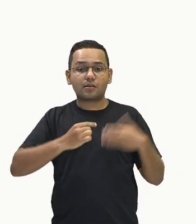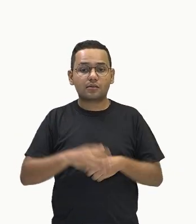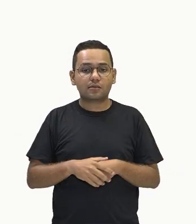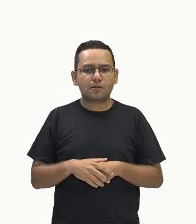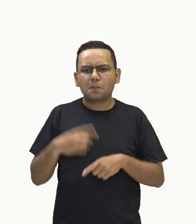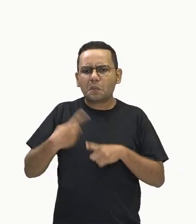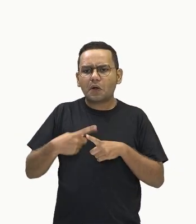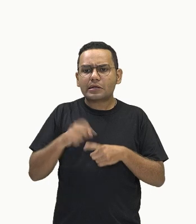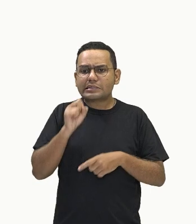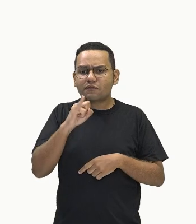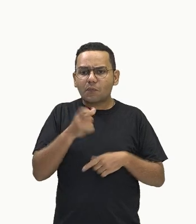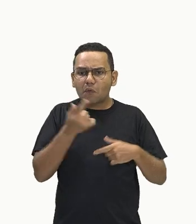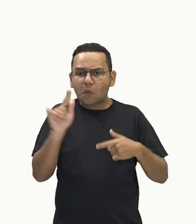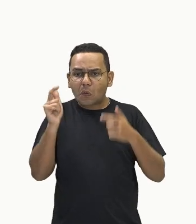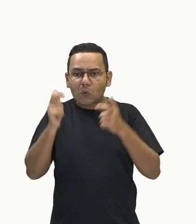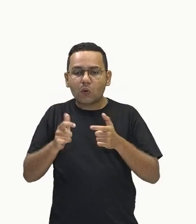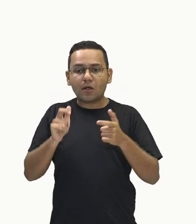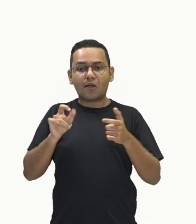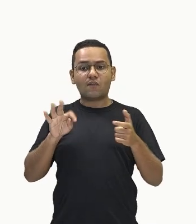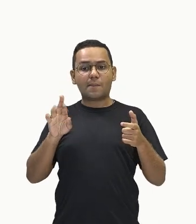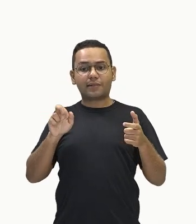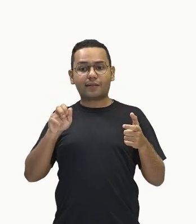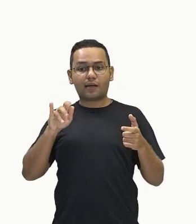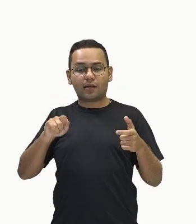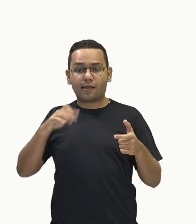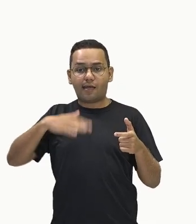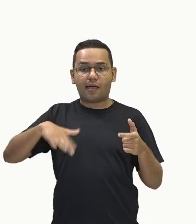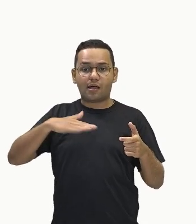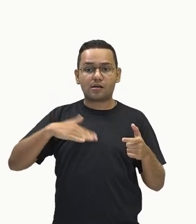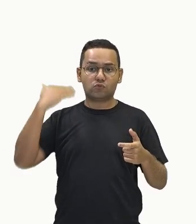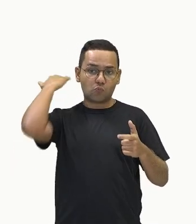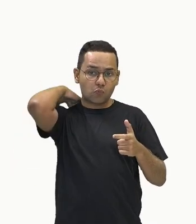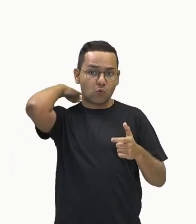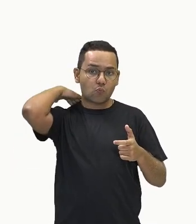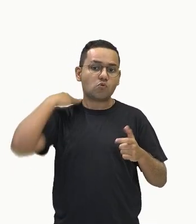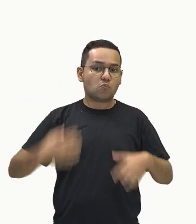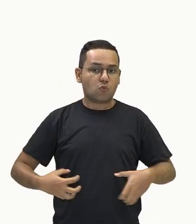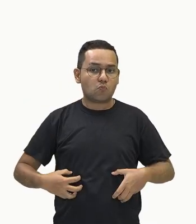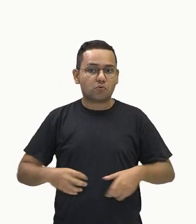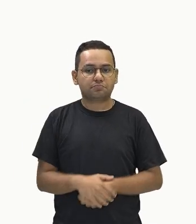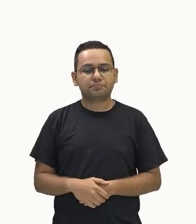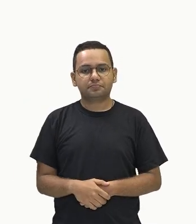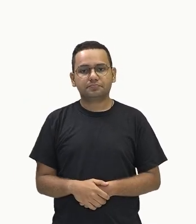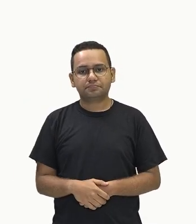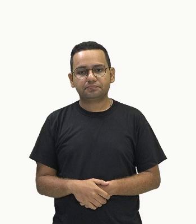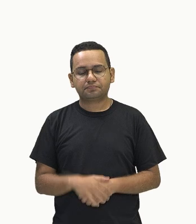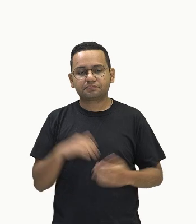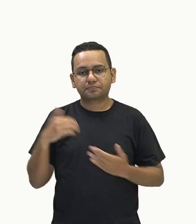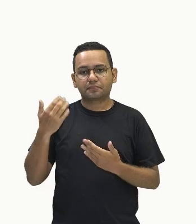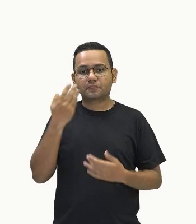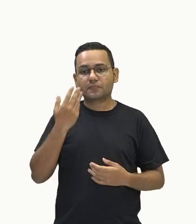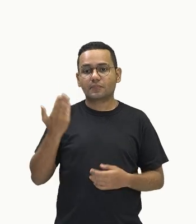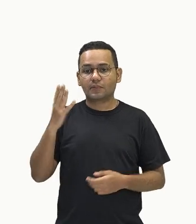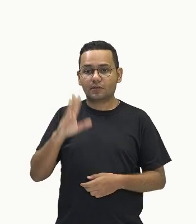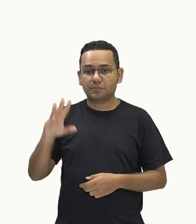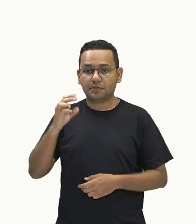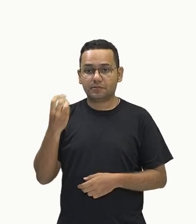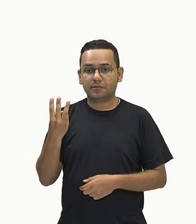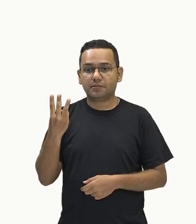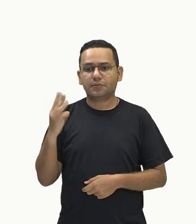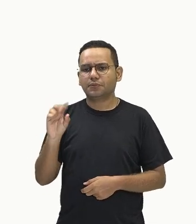onde? Para a traqueia, para o seu pulmão, certo? E na imagem número 3, nós vamos ter o